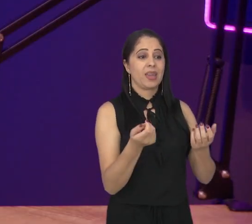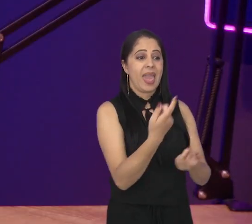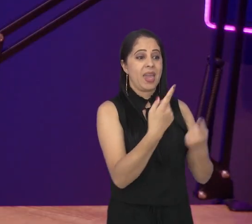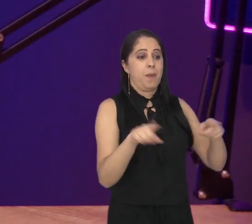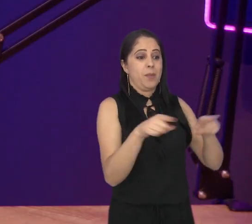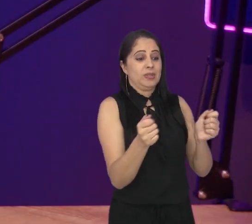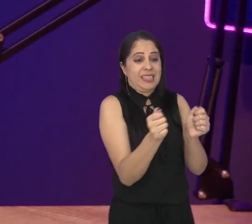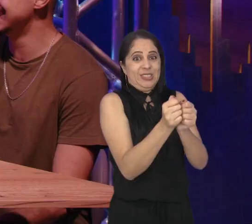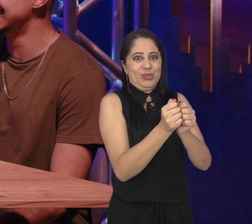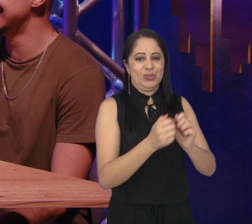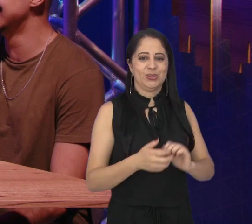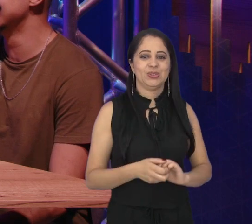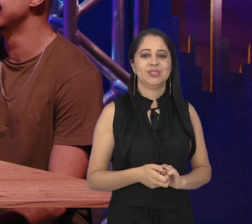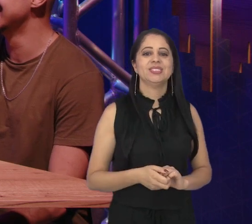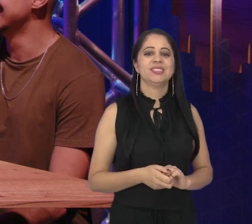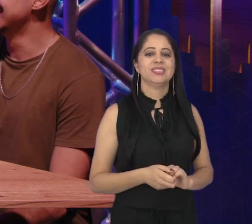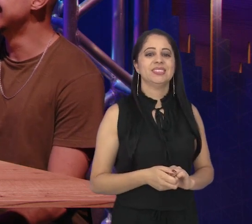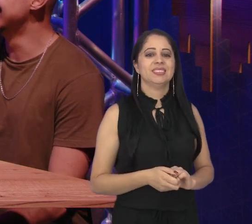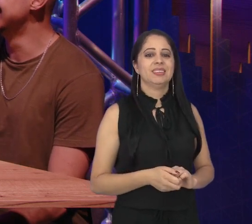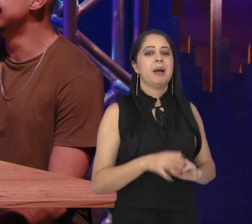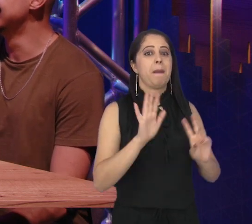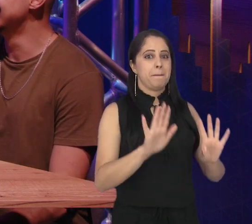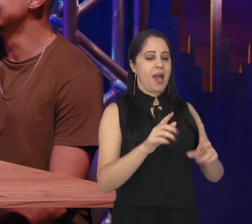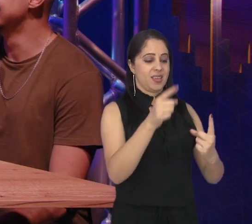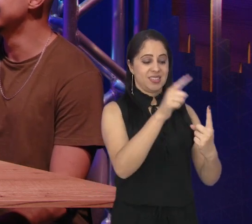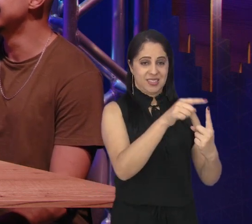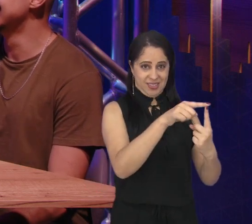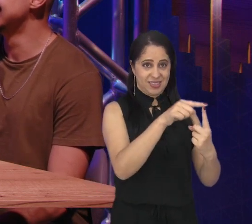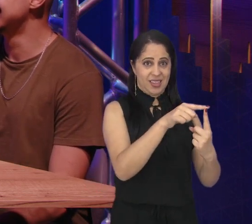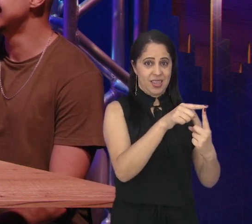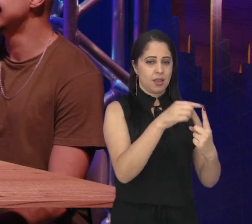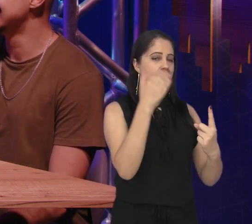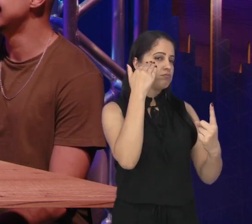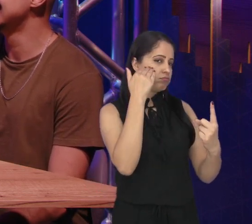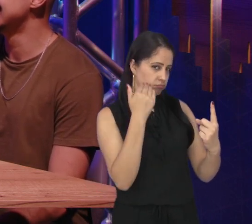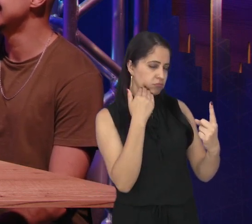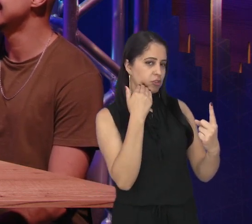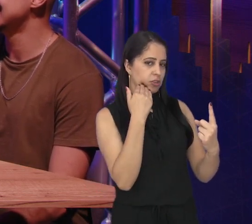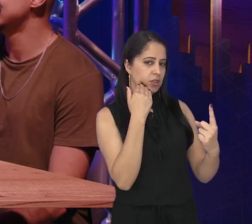emocionada de falar do Jackson, caiu aqui o negócio. Mas o Jackson também faz parte do